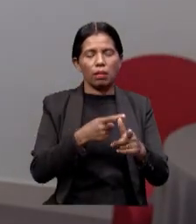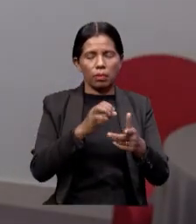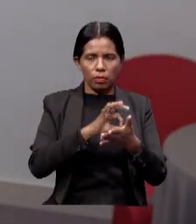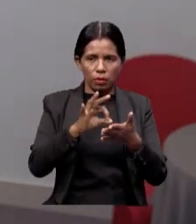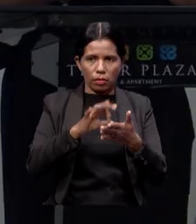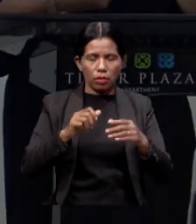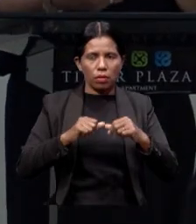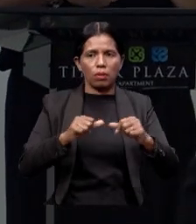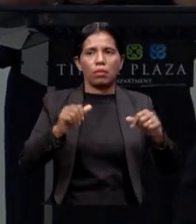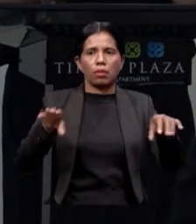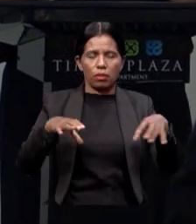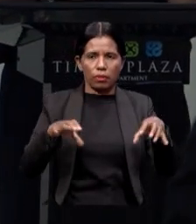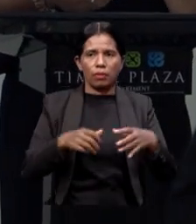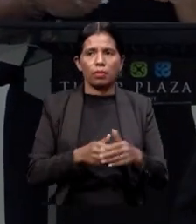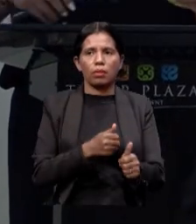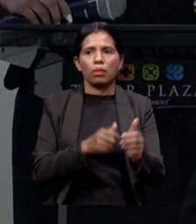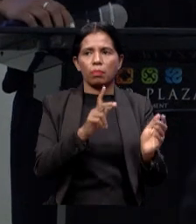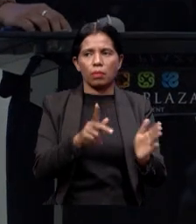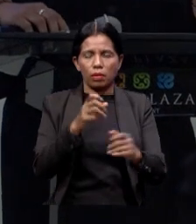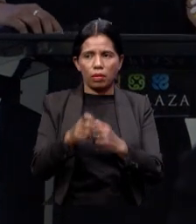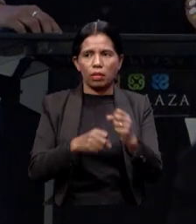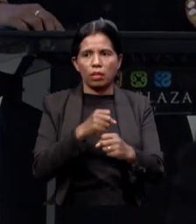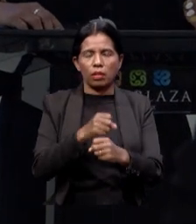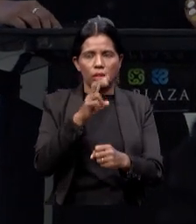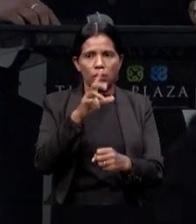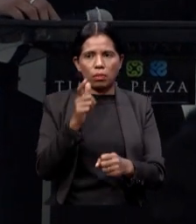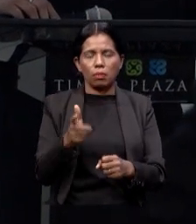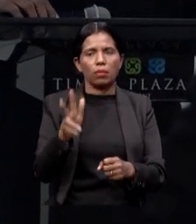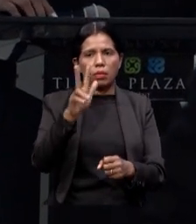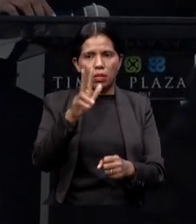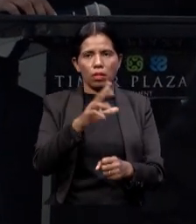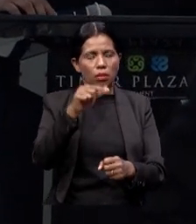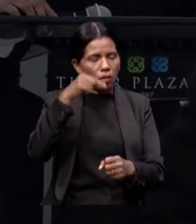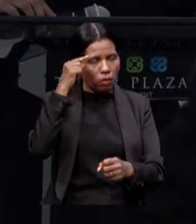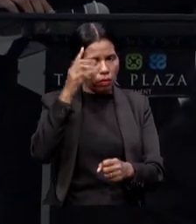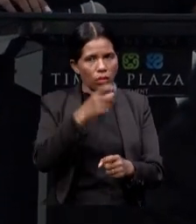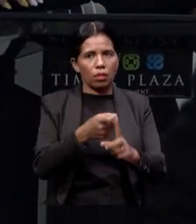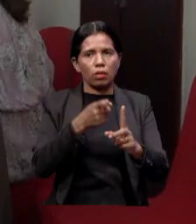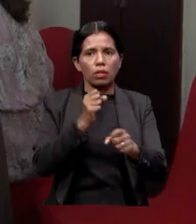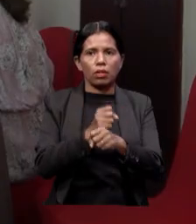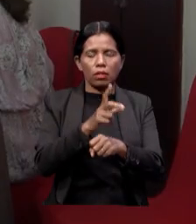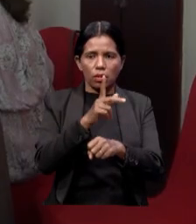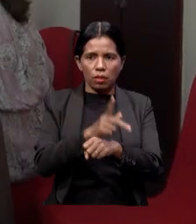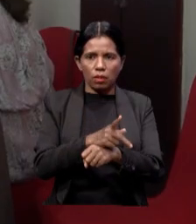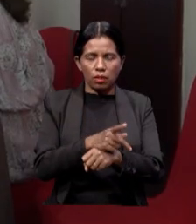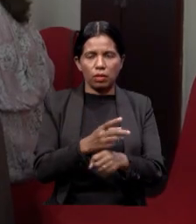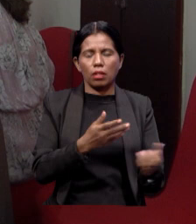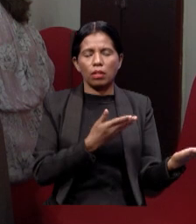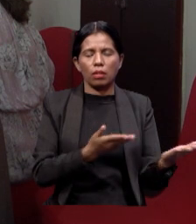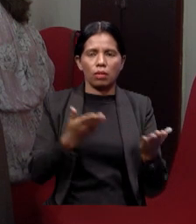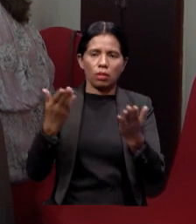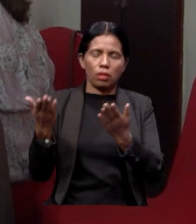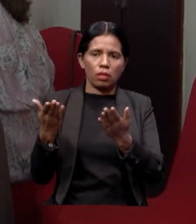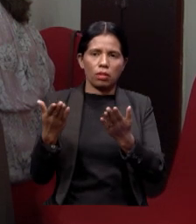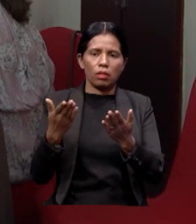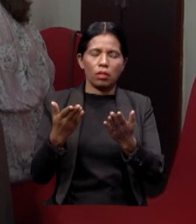continua ba serviço. Terplanu ia tinering rua nulu resentolu, governo liusi sefope mos, seharuka trabalhador